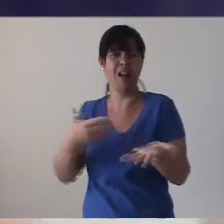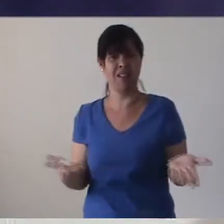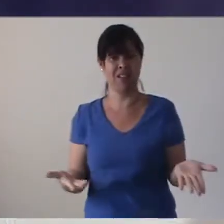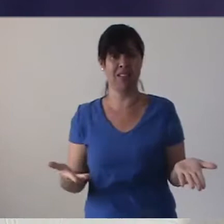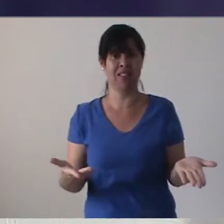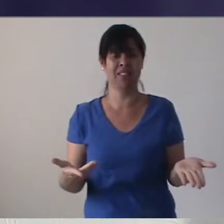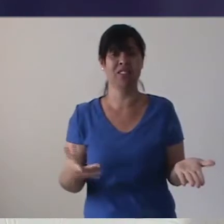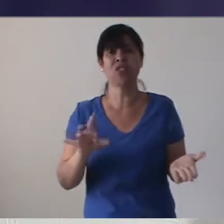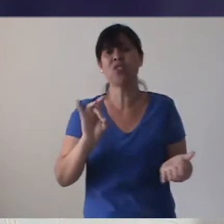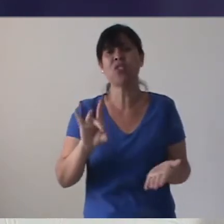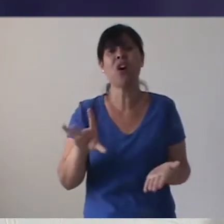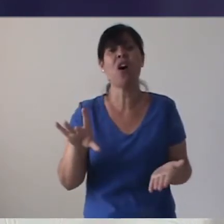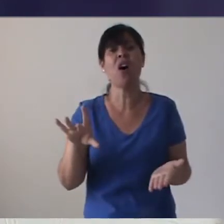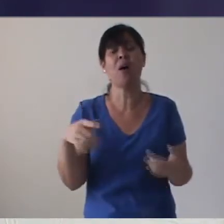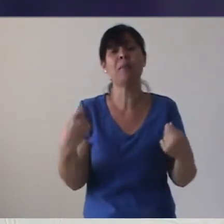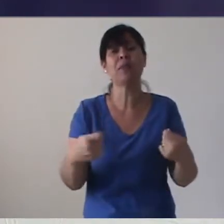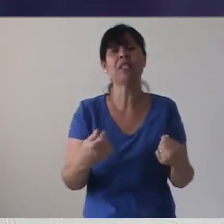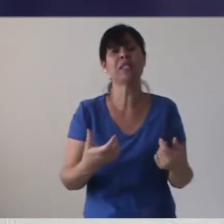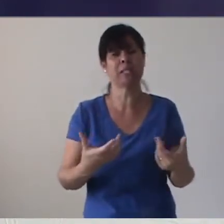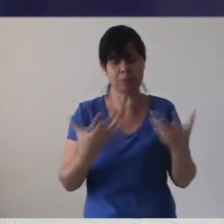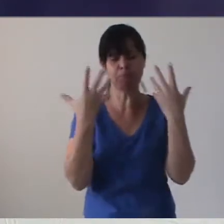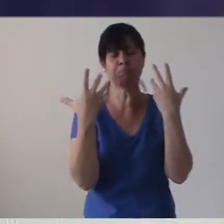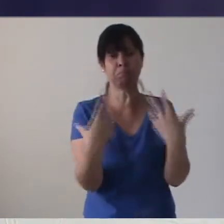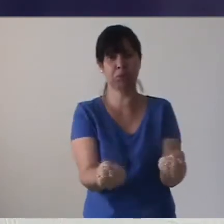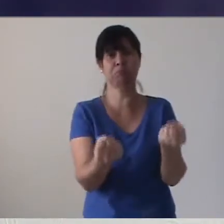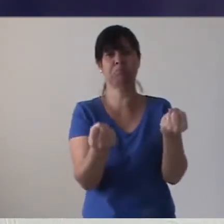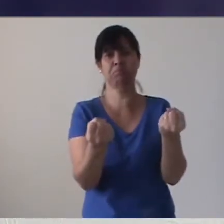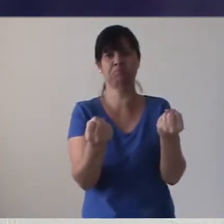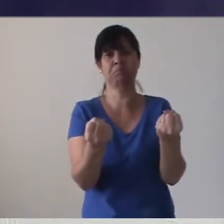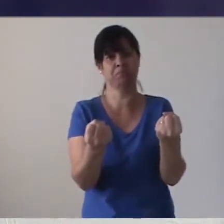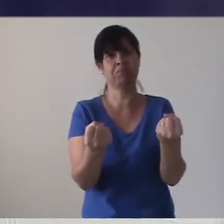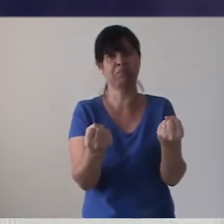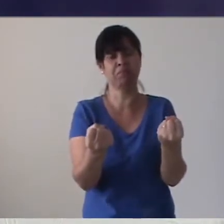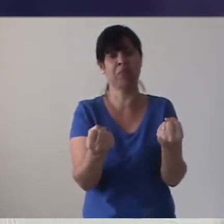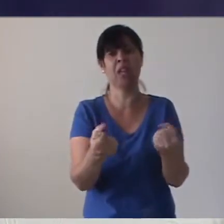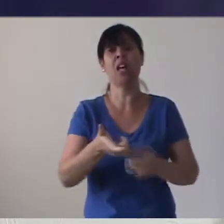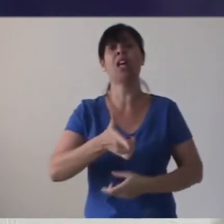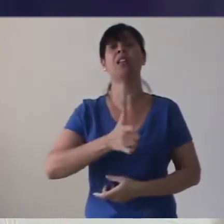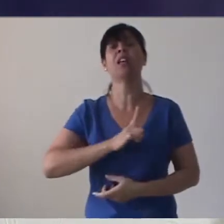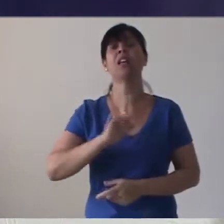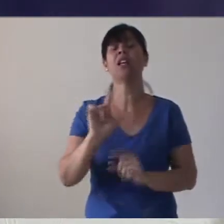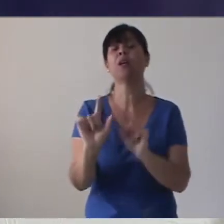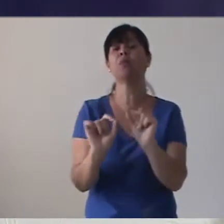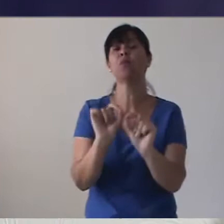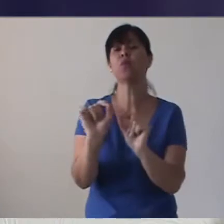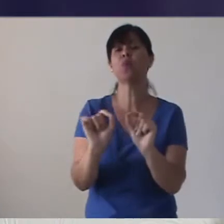Então ele vai entrar nisso. Então, que vai, nós vamos ter